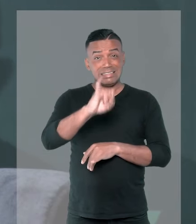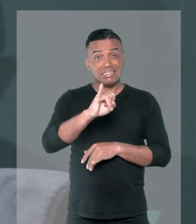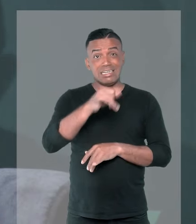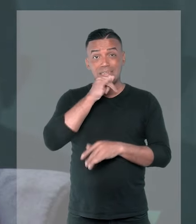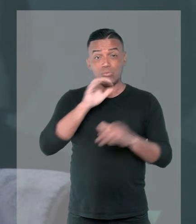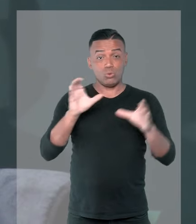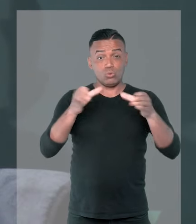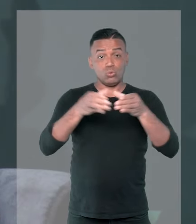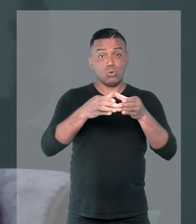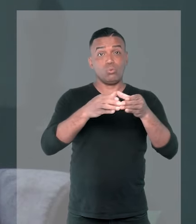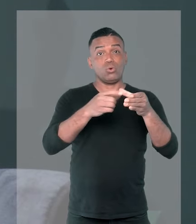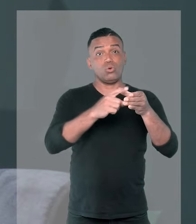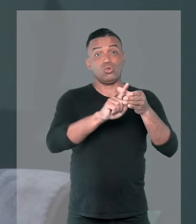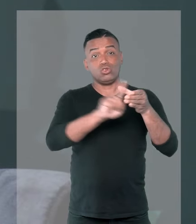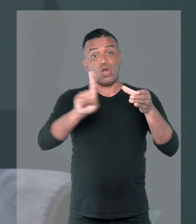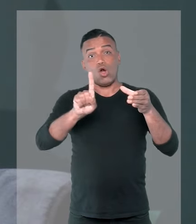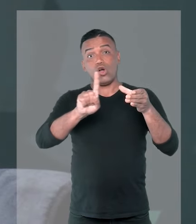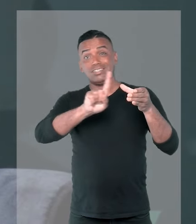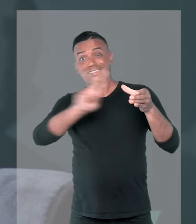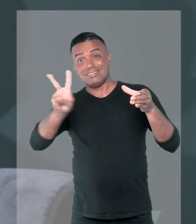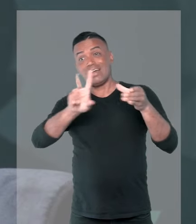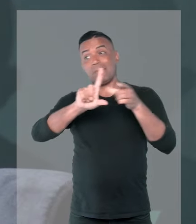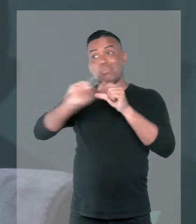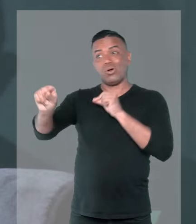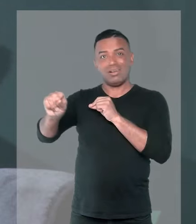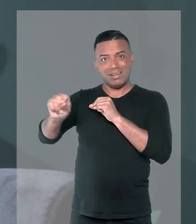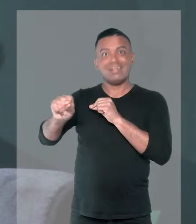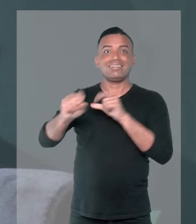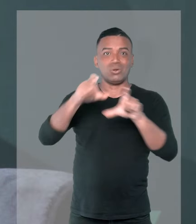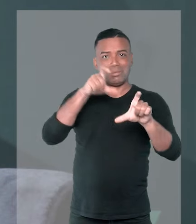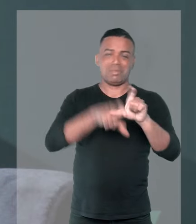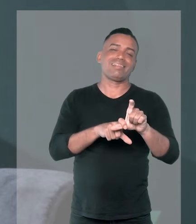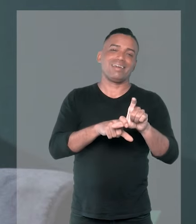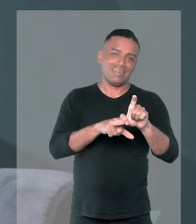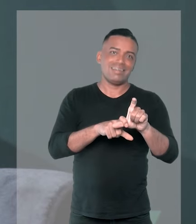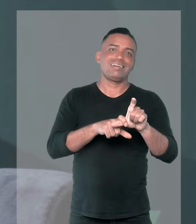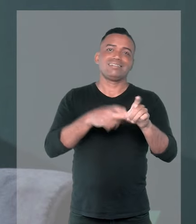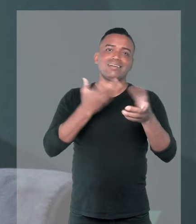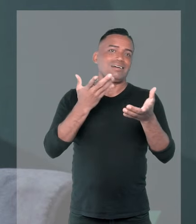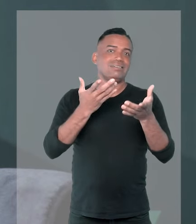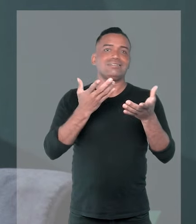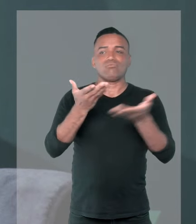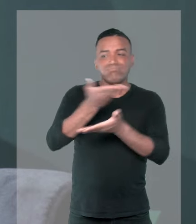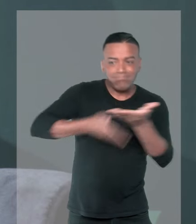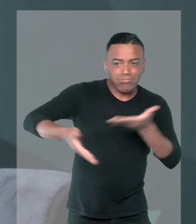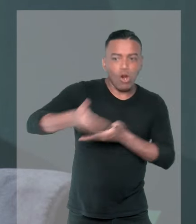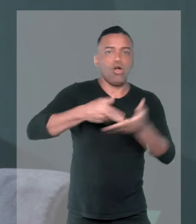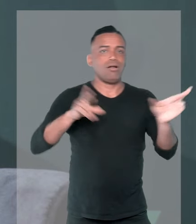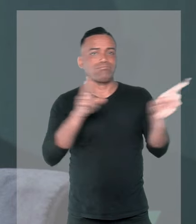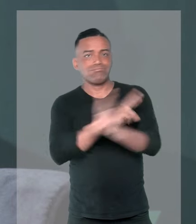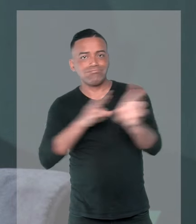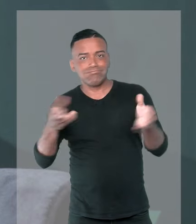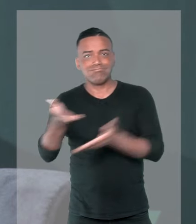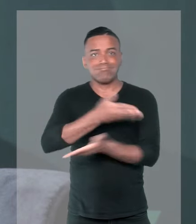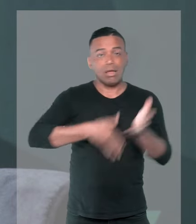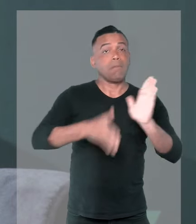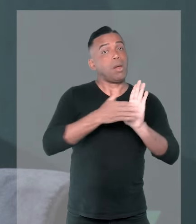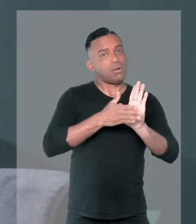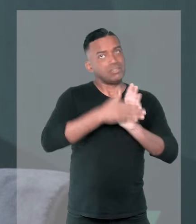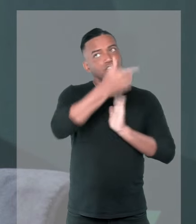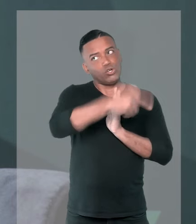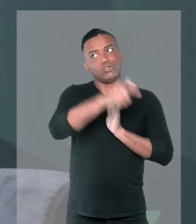da nossa comunidade ela se torna irrelevante a gente vai embora também daí a interdependência né sequências de trocas e interações propositar